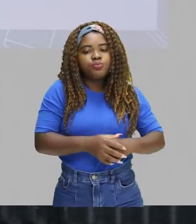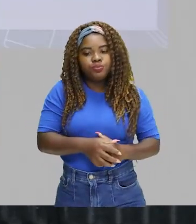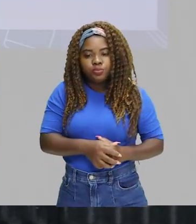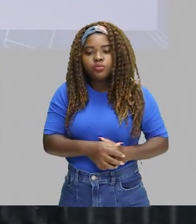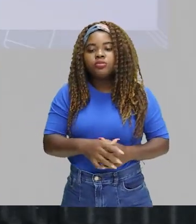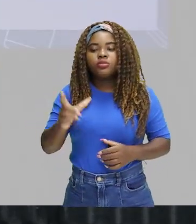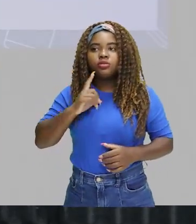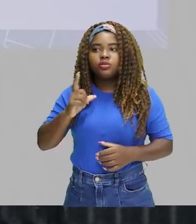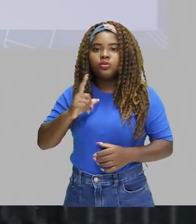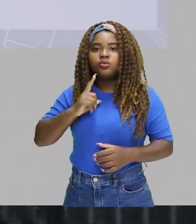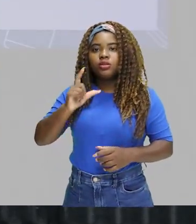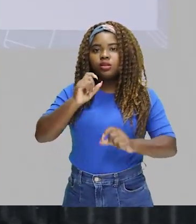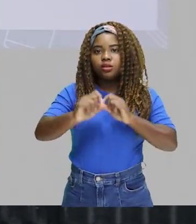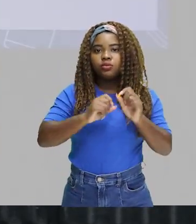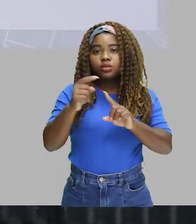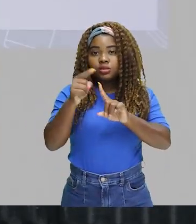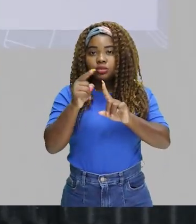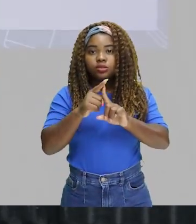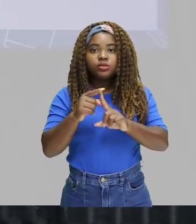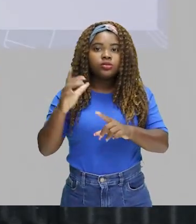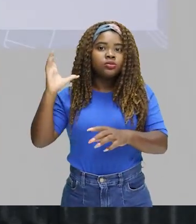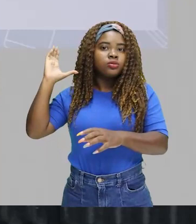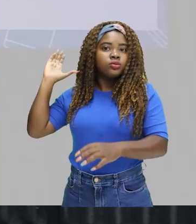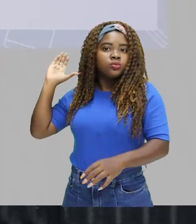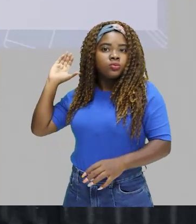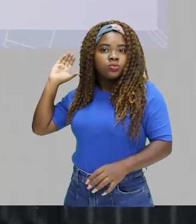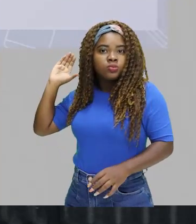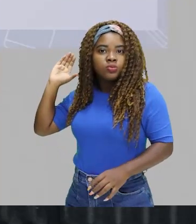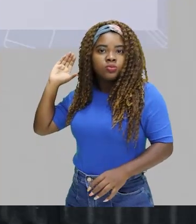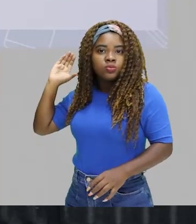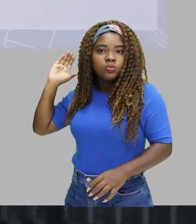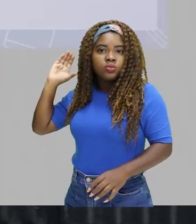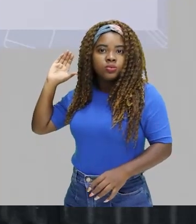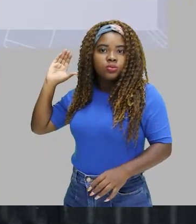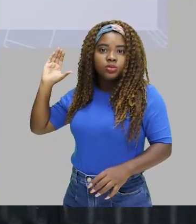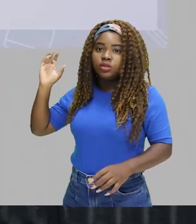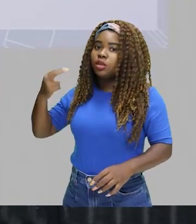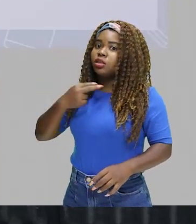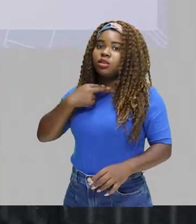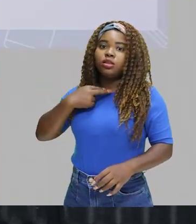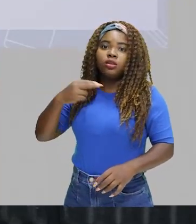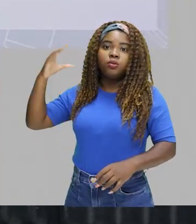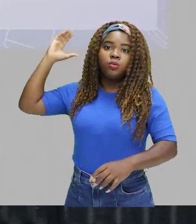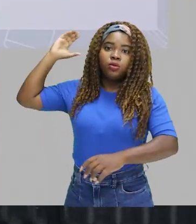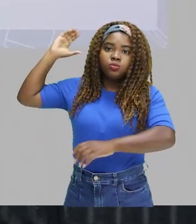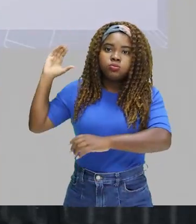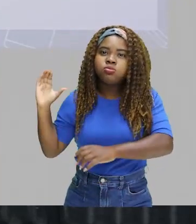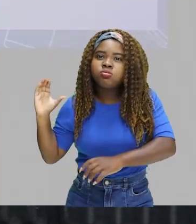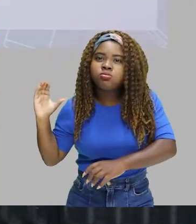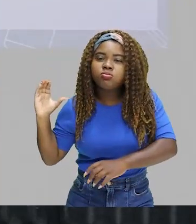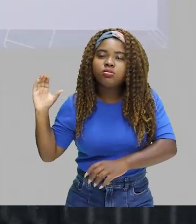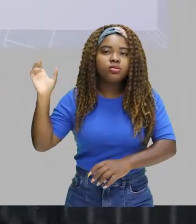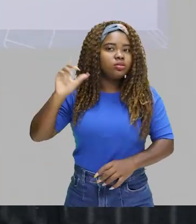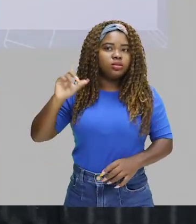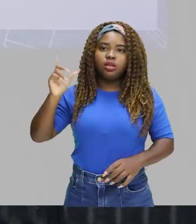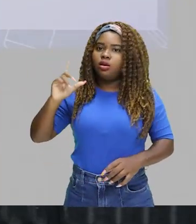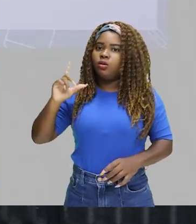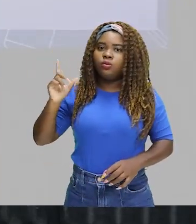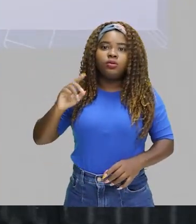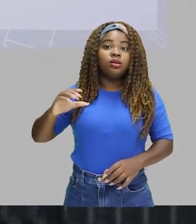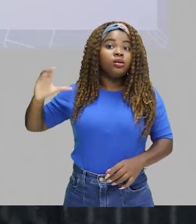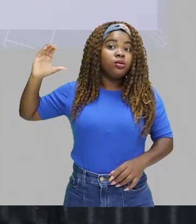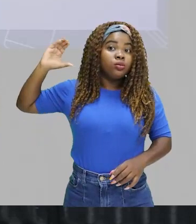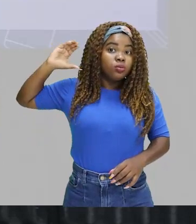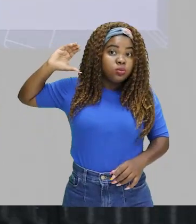dessa posição aqui, ó. Ele não pode baixar esse cotovelo. O cotovelo fica sempre a 90 graus. Se